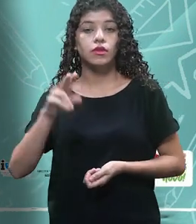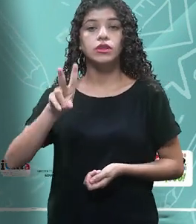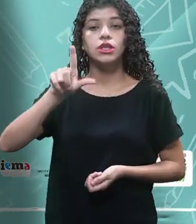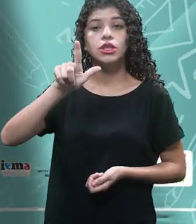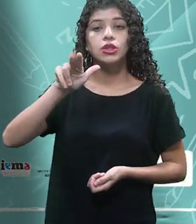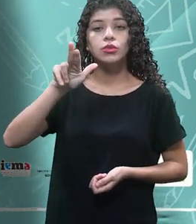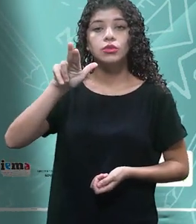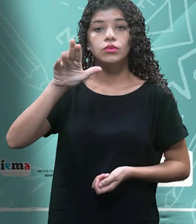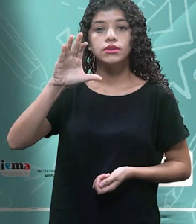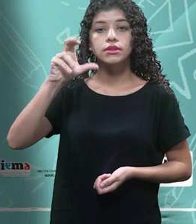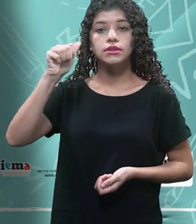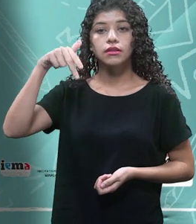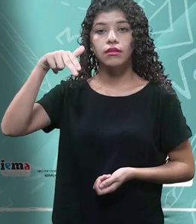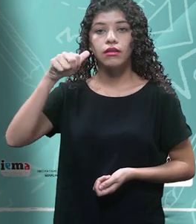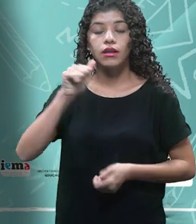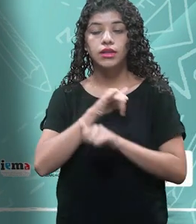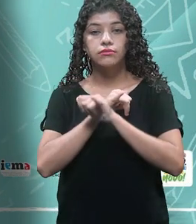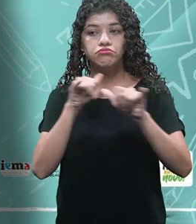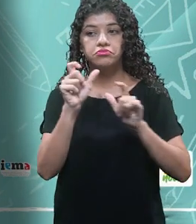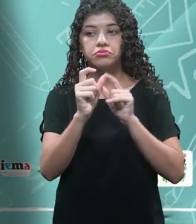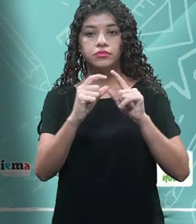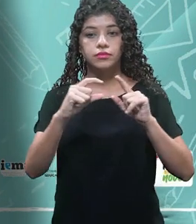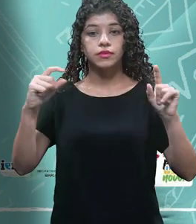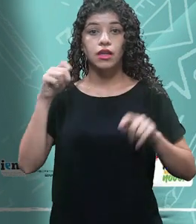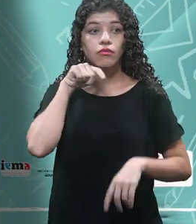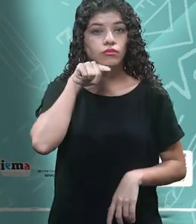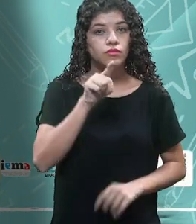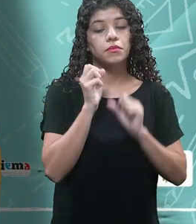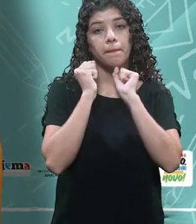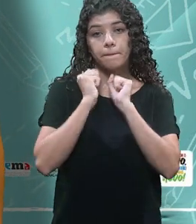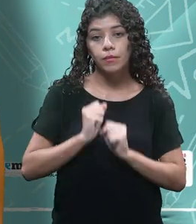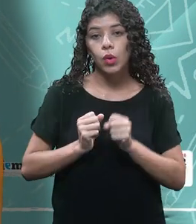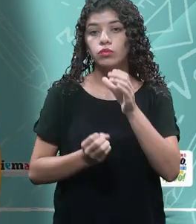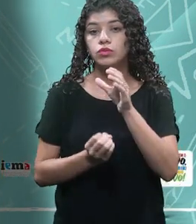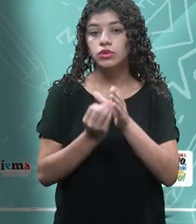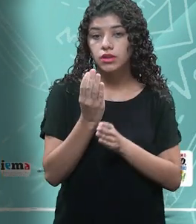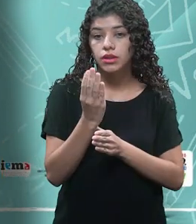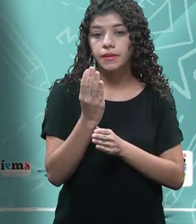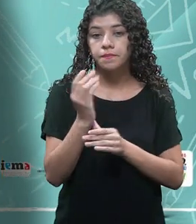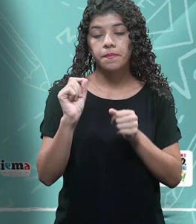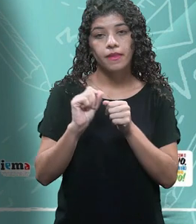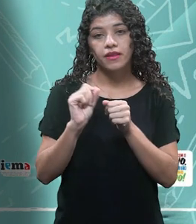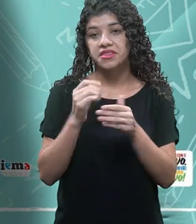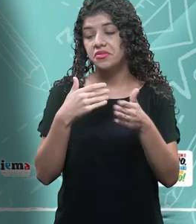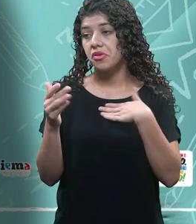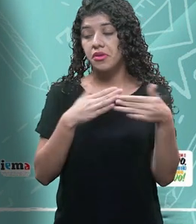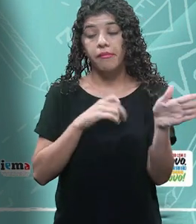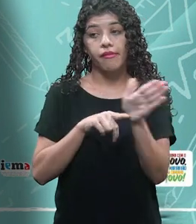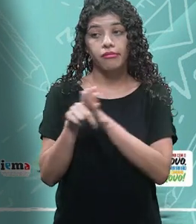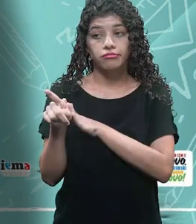Galvão ela disse uma frase mais ou menos assim que você pode formular você pode fazer qualquer